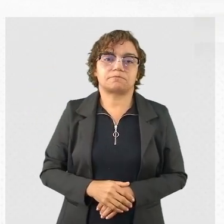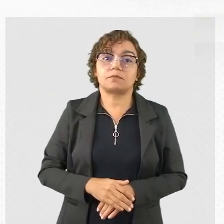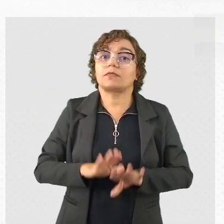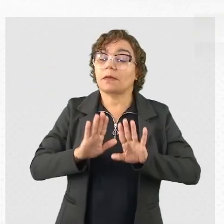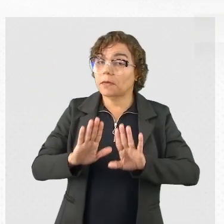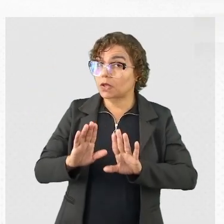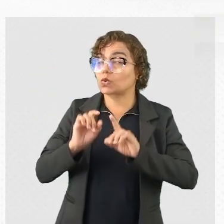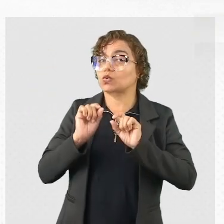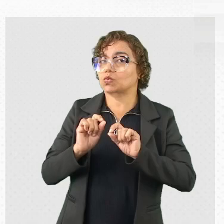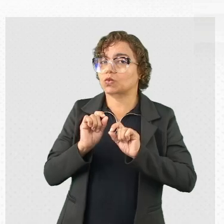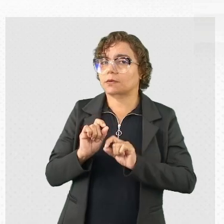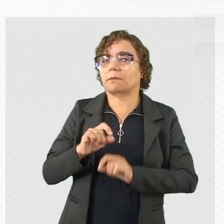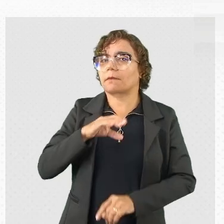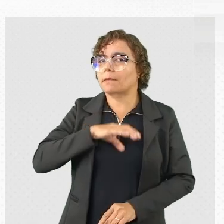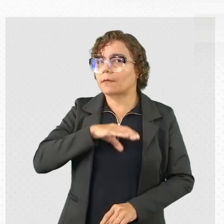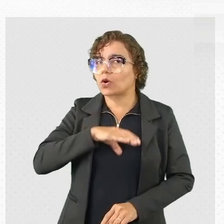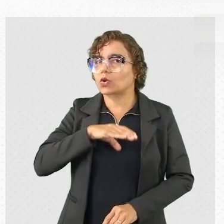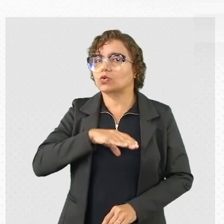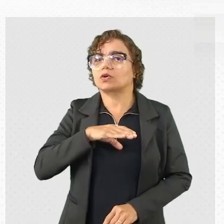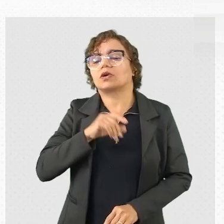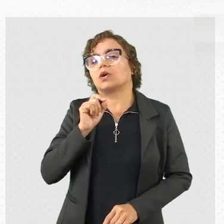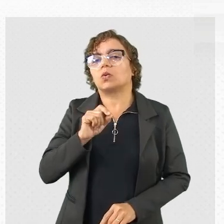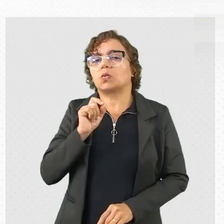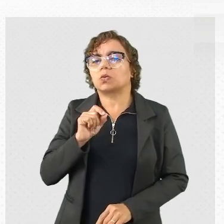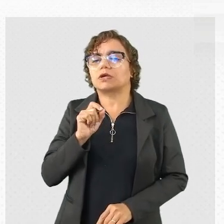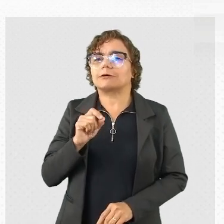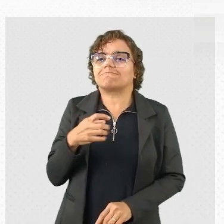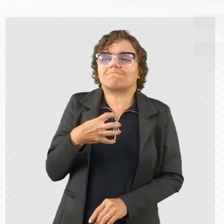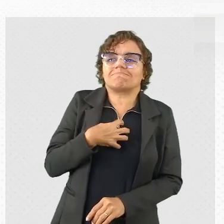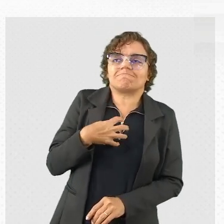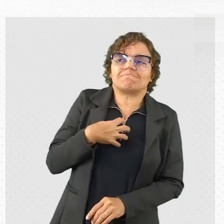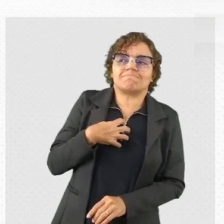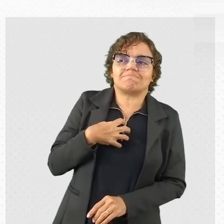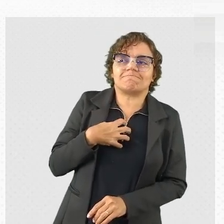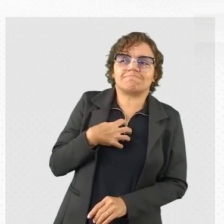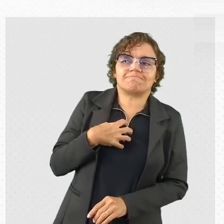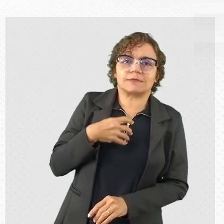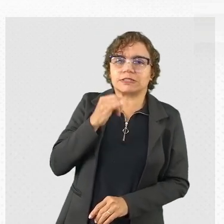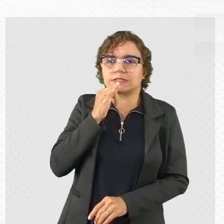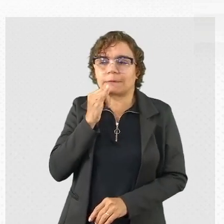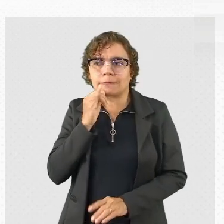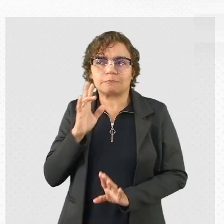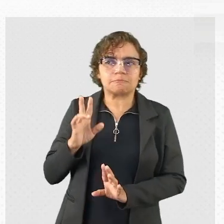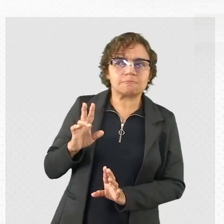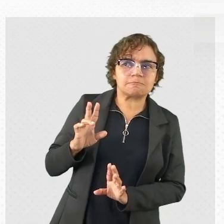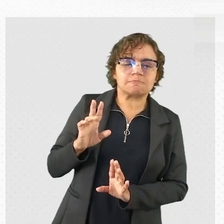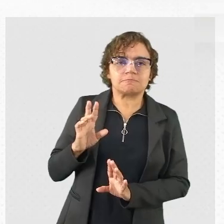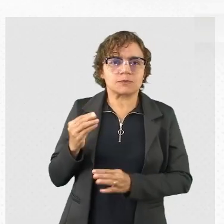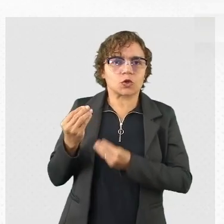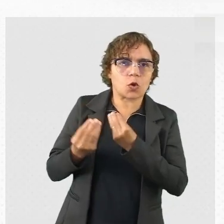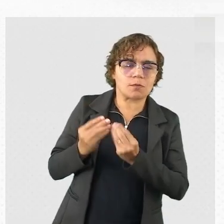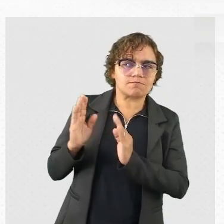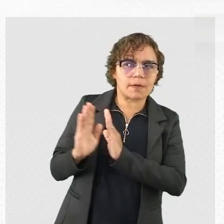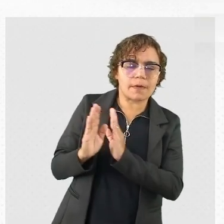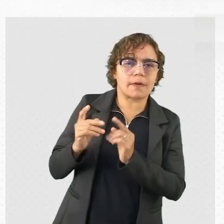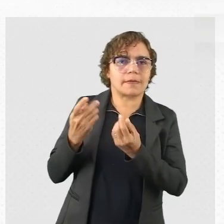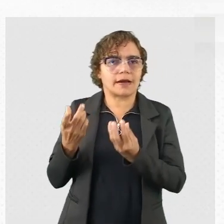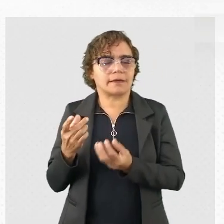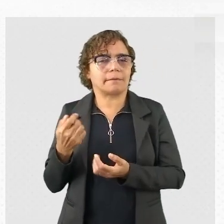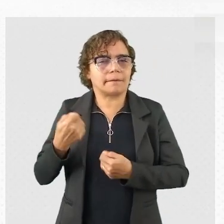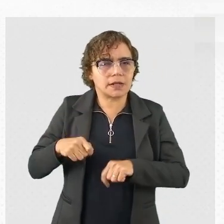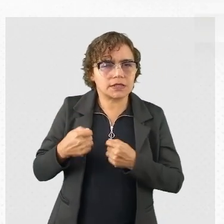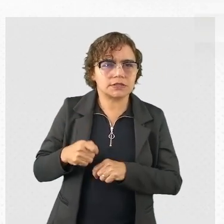Mas Portugal se viu ameaçada do território e começou então a precisar defendê-lo, a